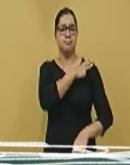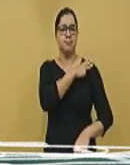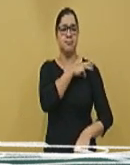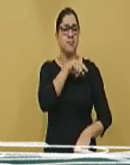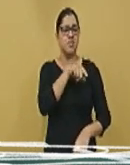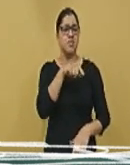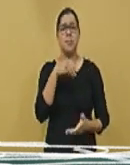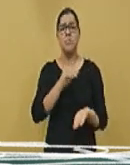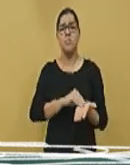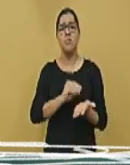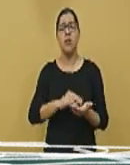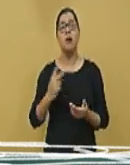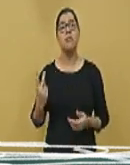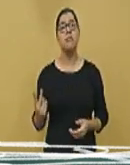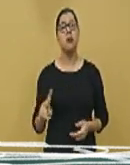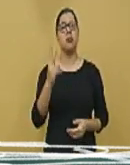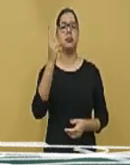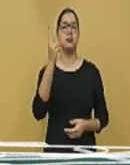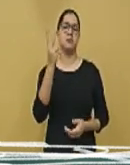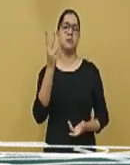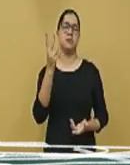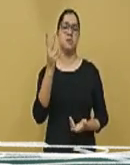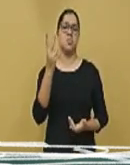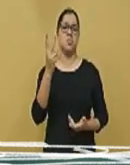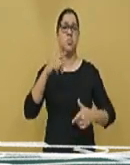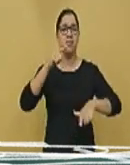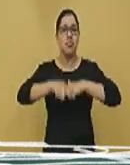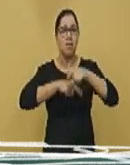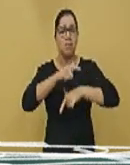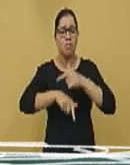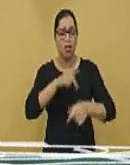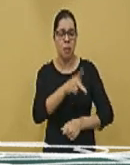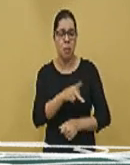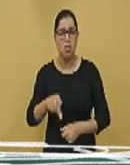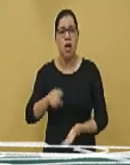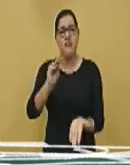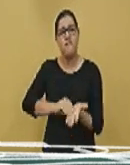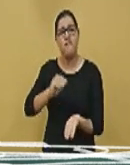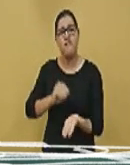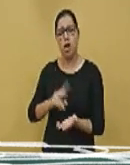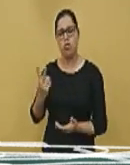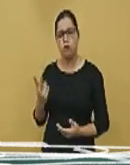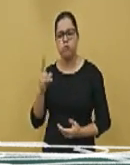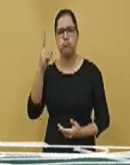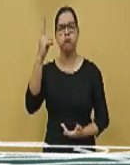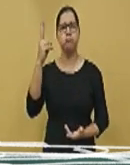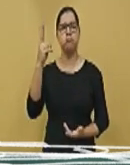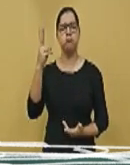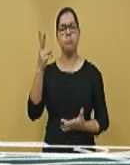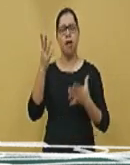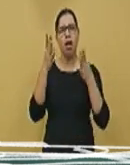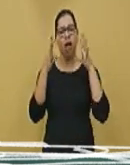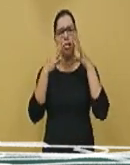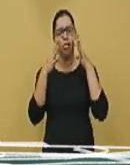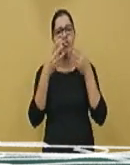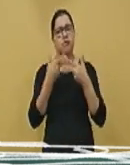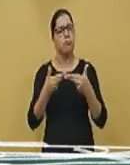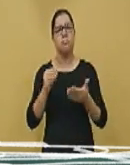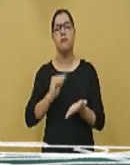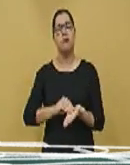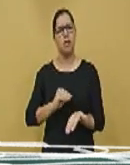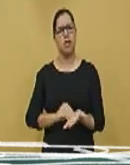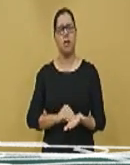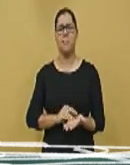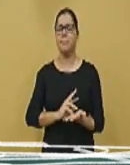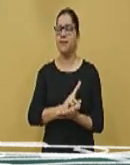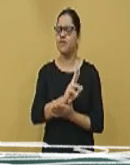A carreira do professor está desvalorizada no nosso país hoje. Toda ela. Então, existem